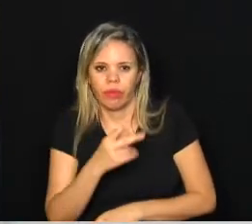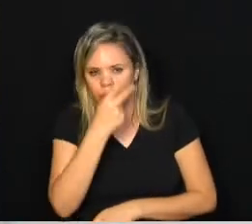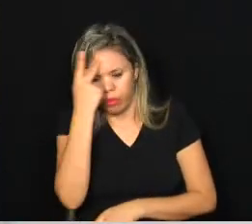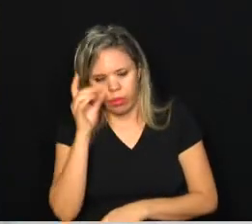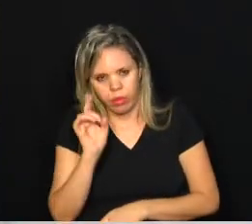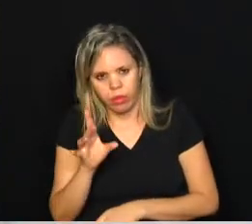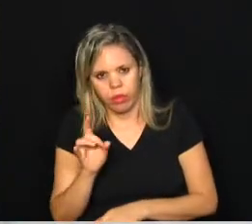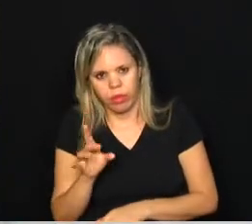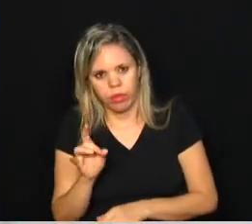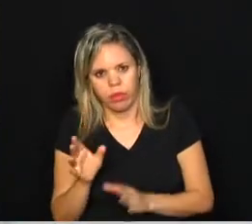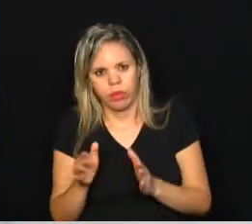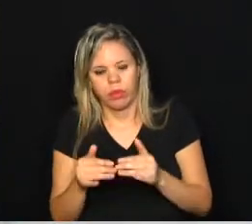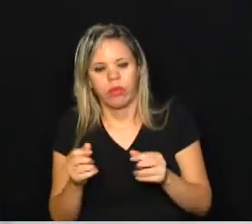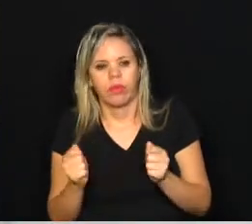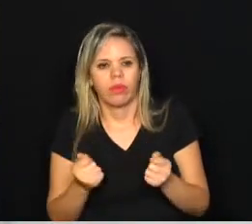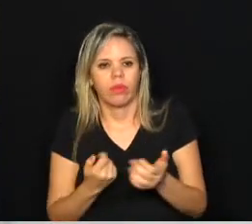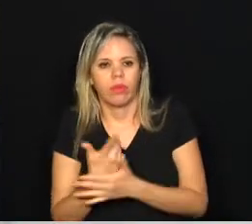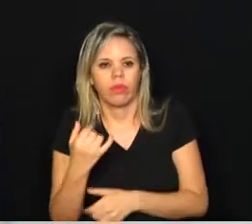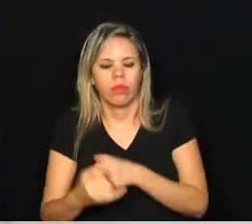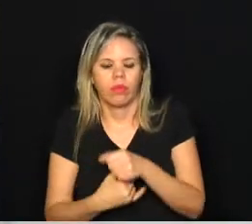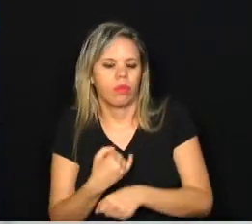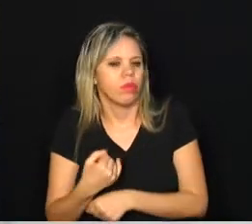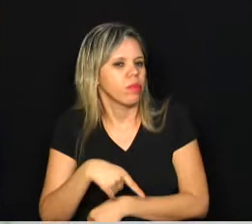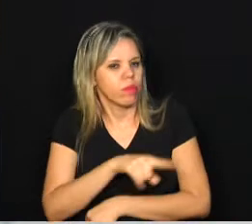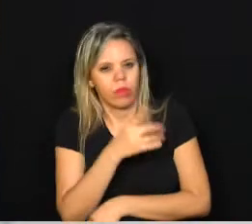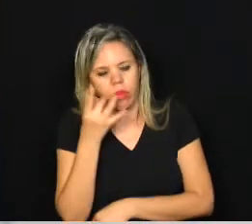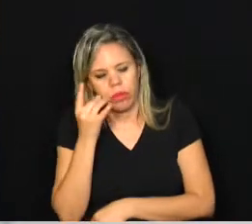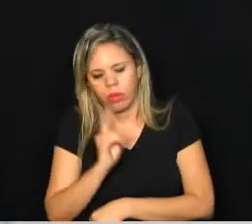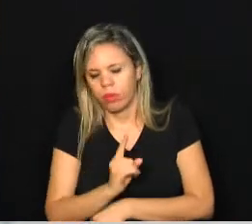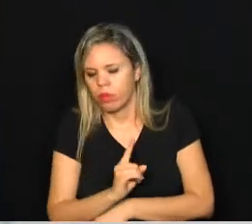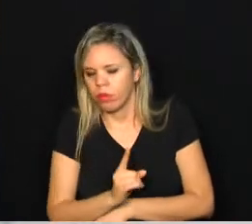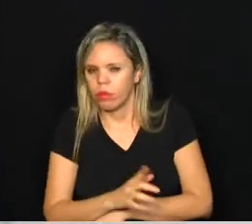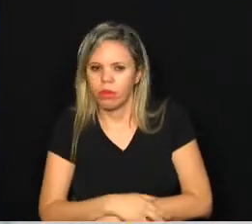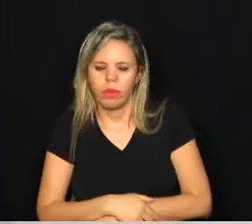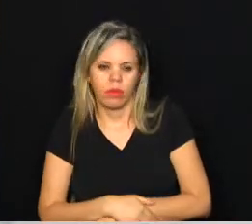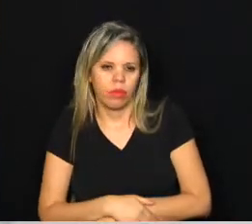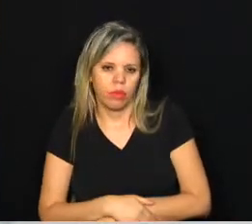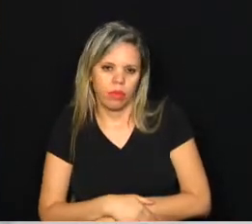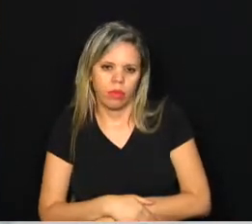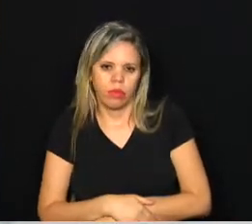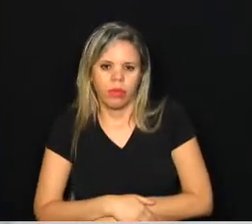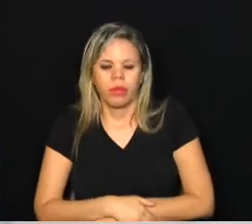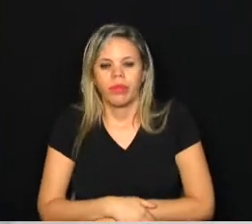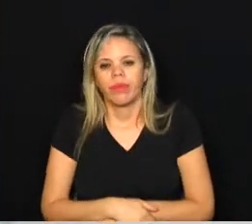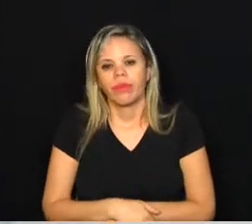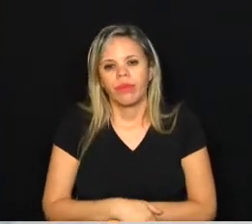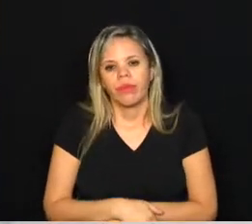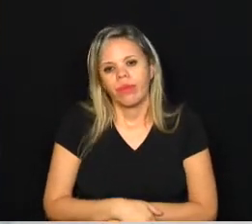podiam comprar online e obviamente deixaram de comprar presencialmente.